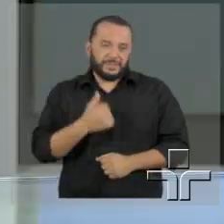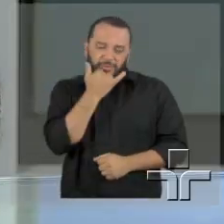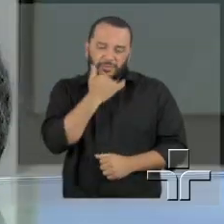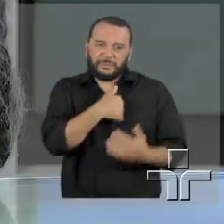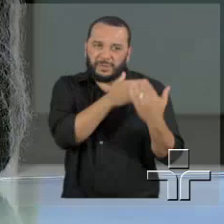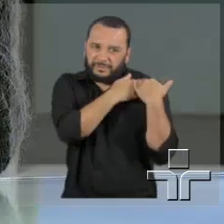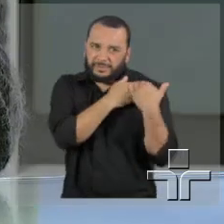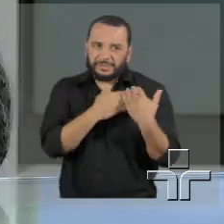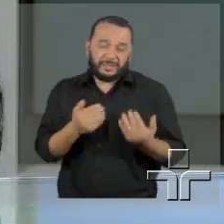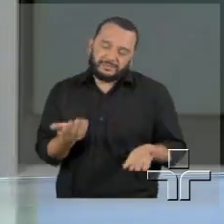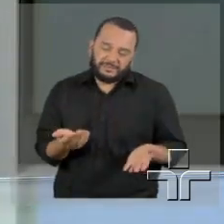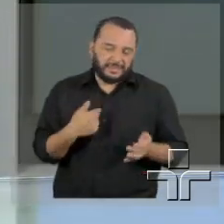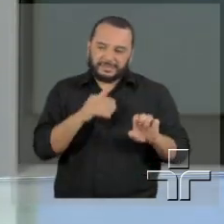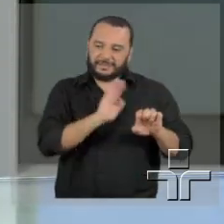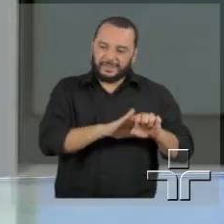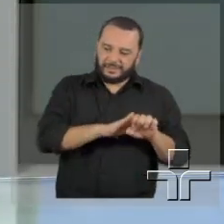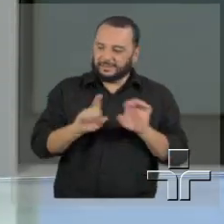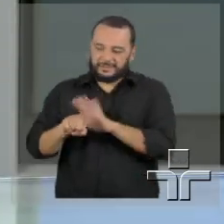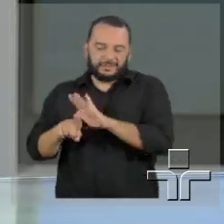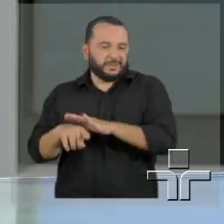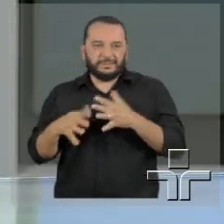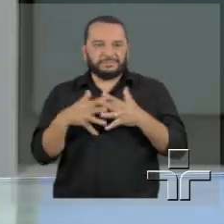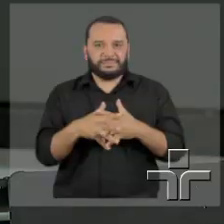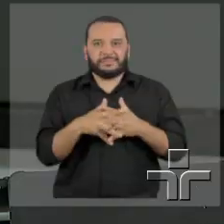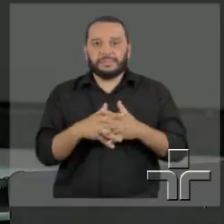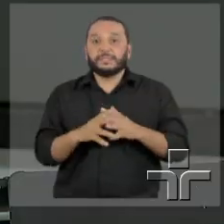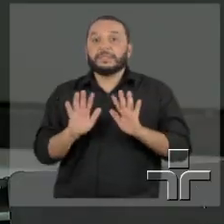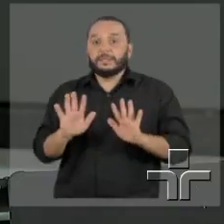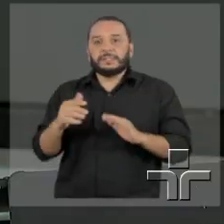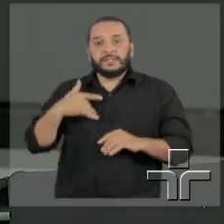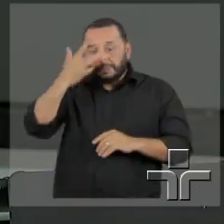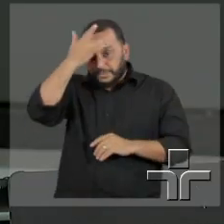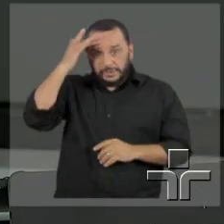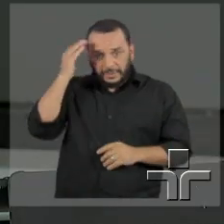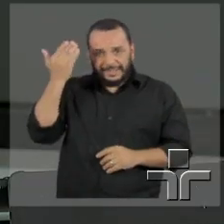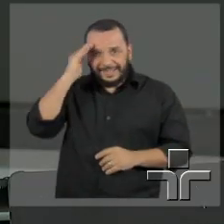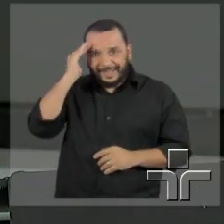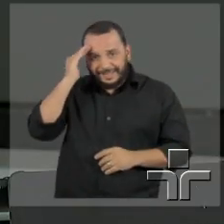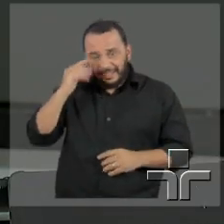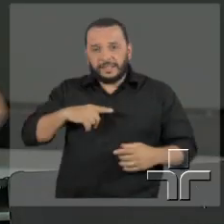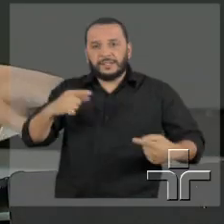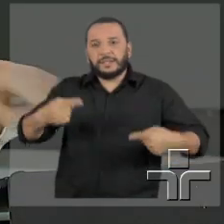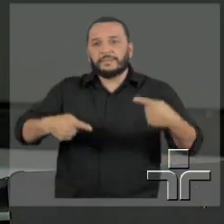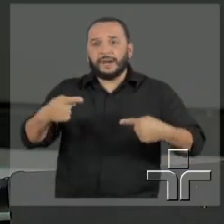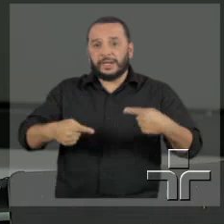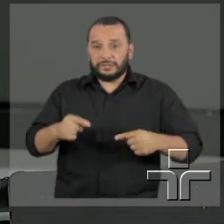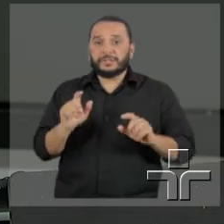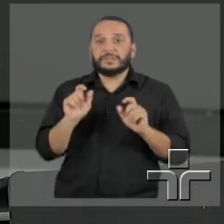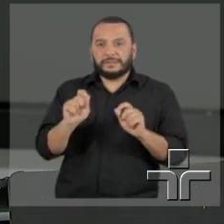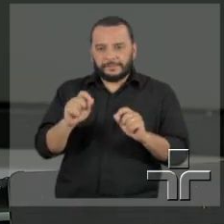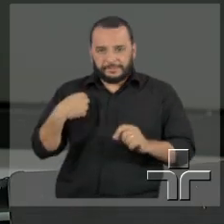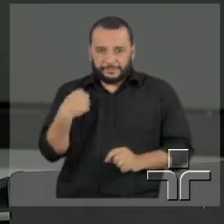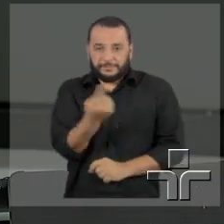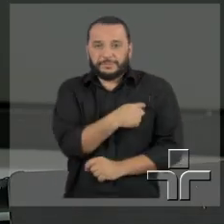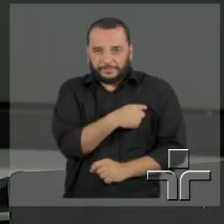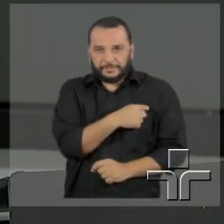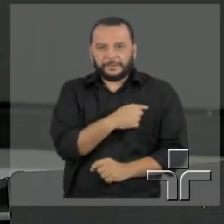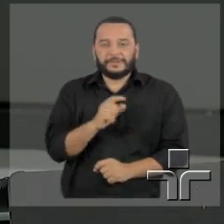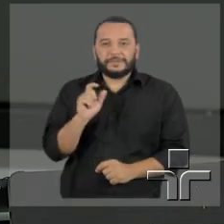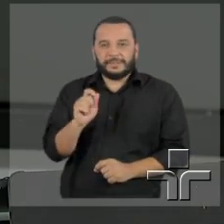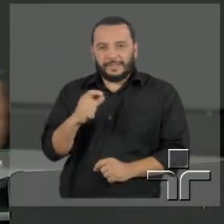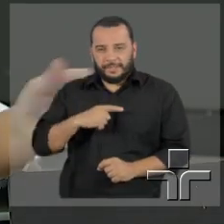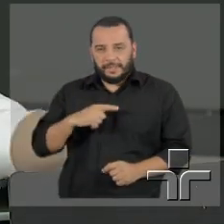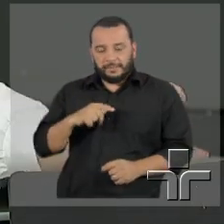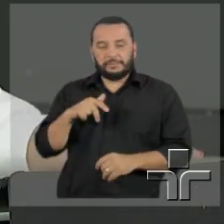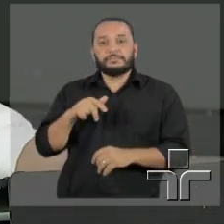Se isso é ser de esquerda ou de direita, deixa Só pra para lá. os nossos telespectadores entenderem o que nós estamos falando aqui, é que enquanto a gente está aqui, eu estou aqui